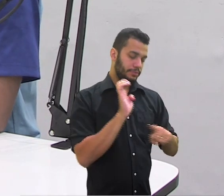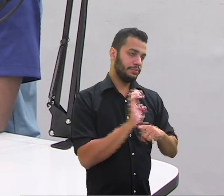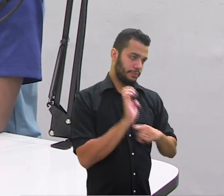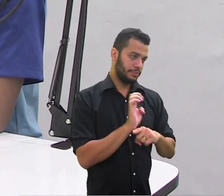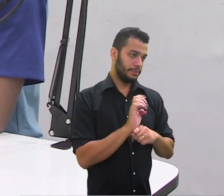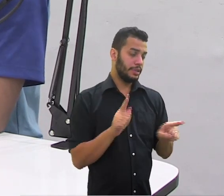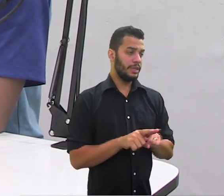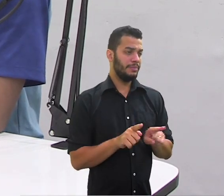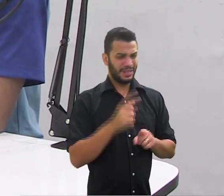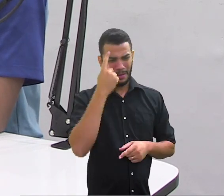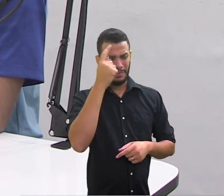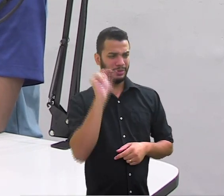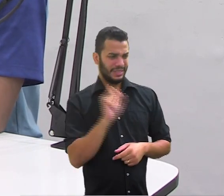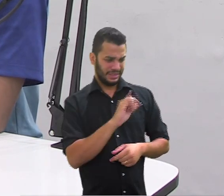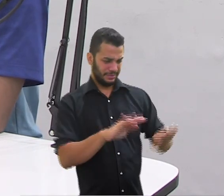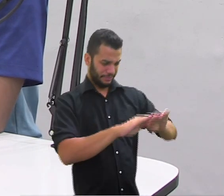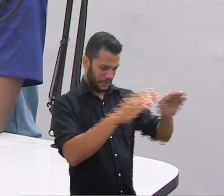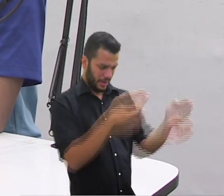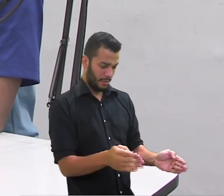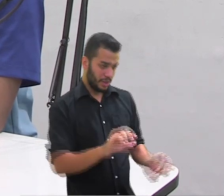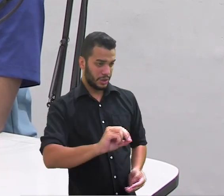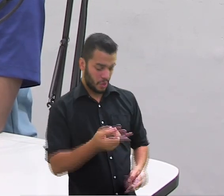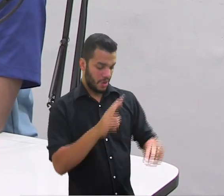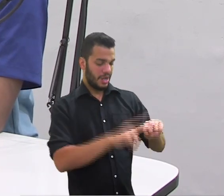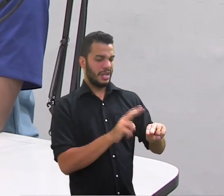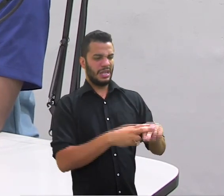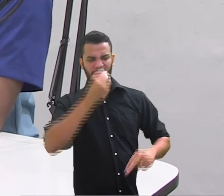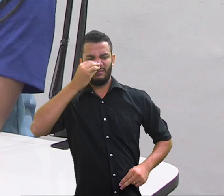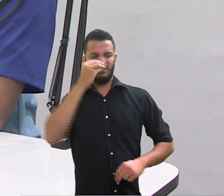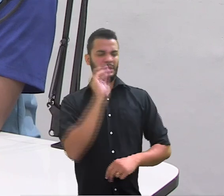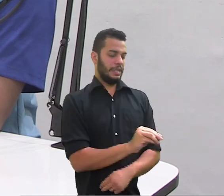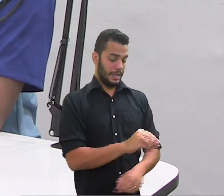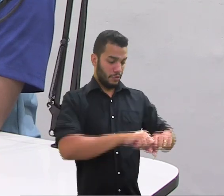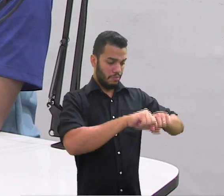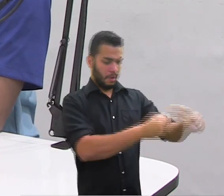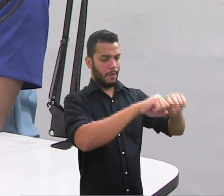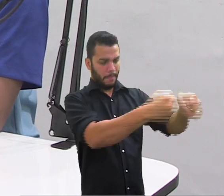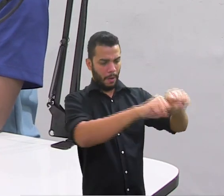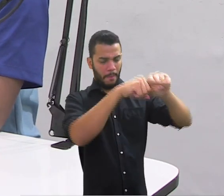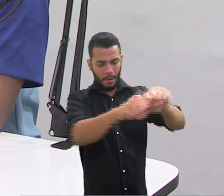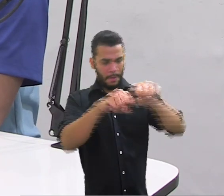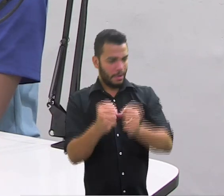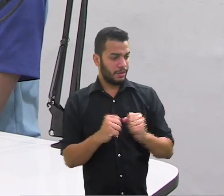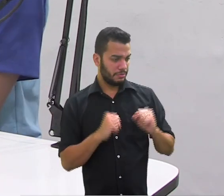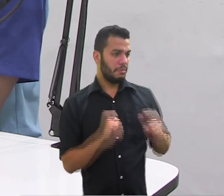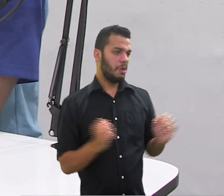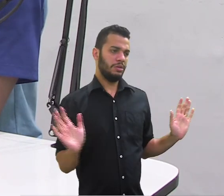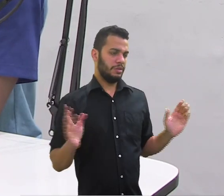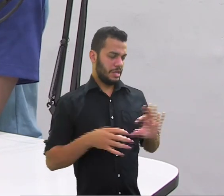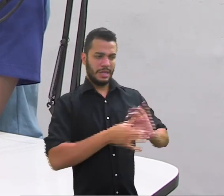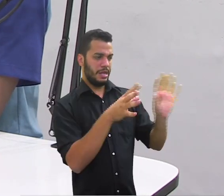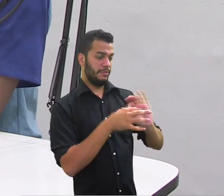ou a carteira, como falaram, a carteira eu tenho que tratar pior, porque se eu for para a escola